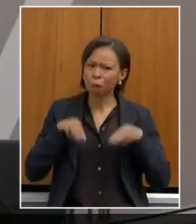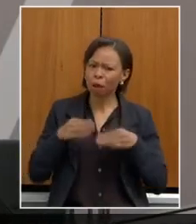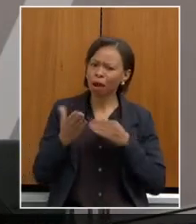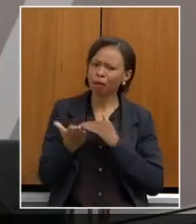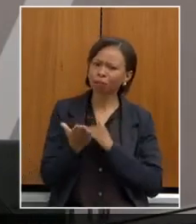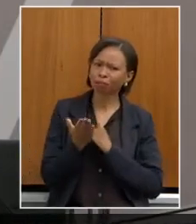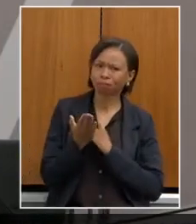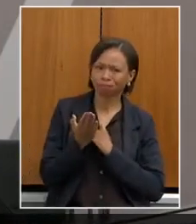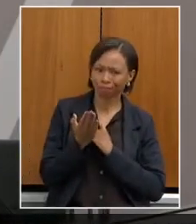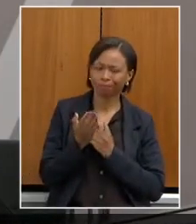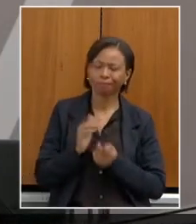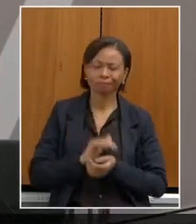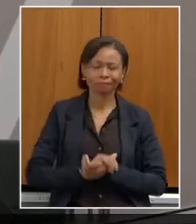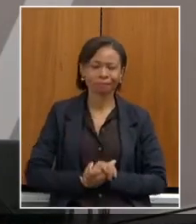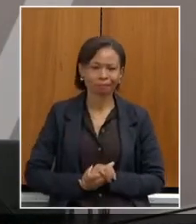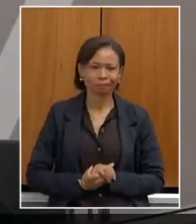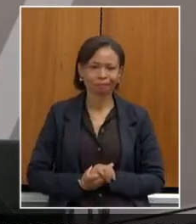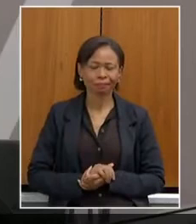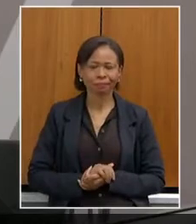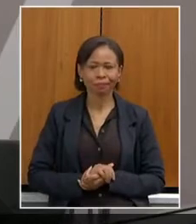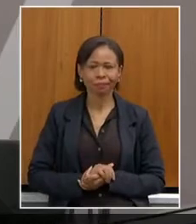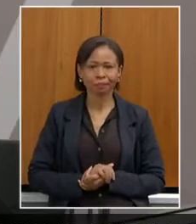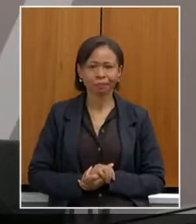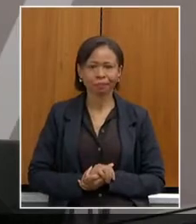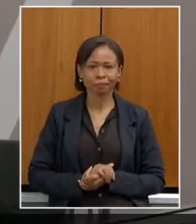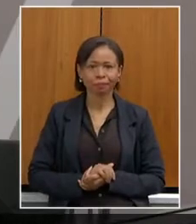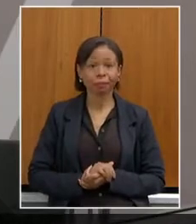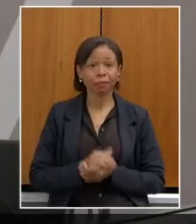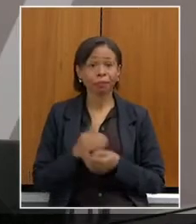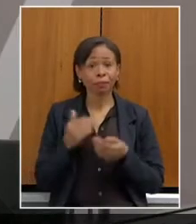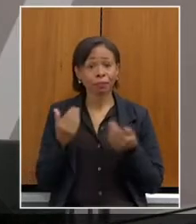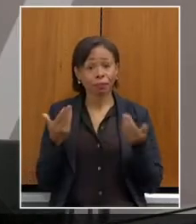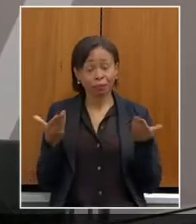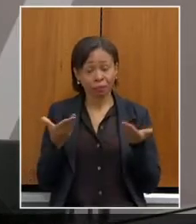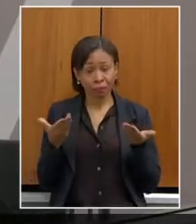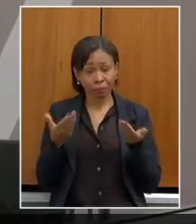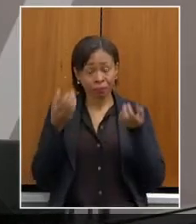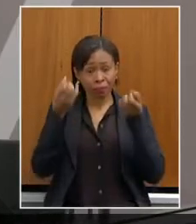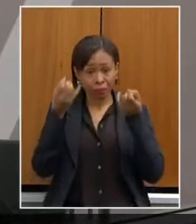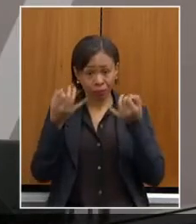eu queria agora aqui o seu secretário